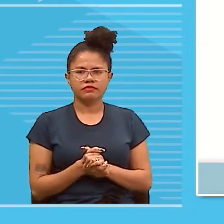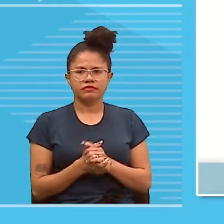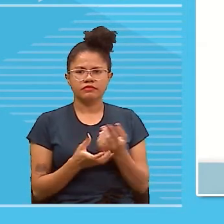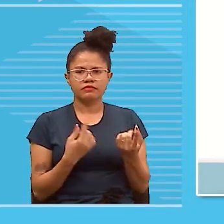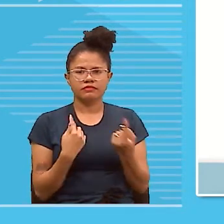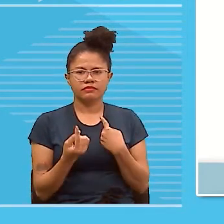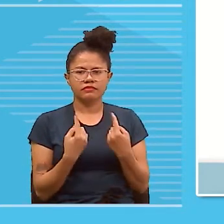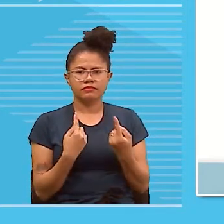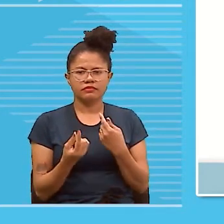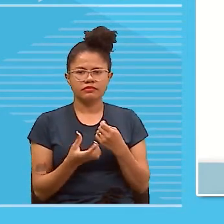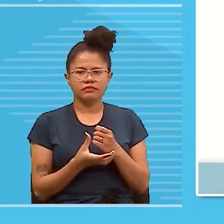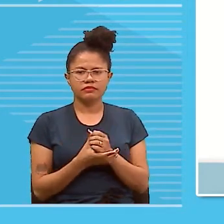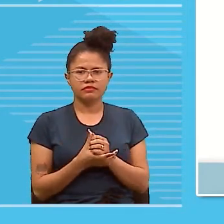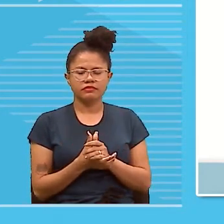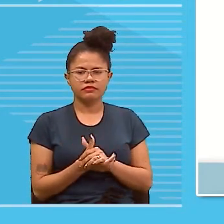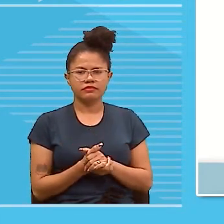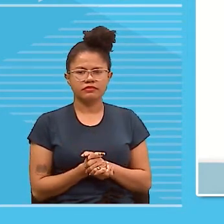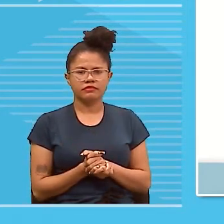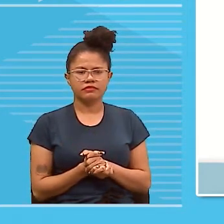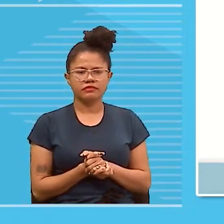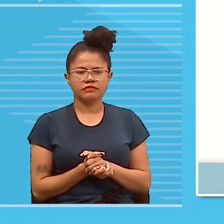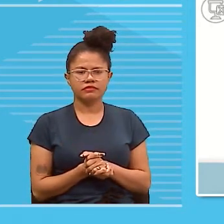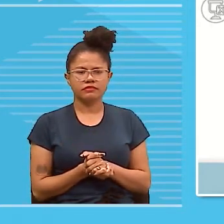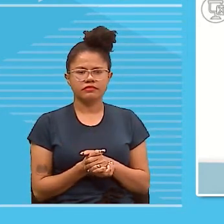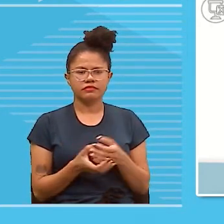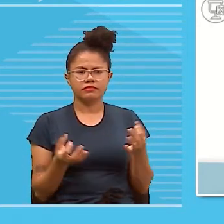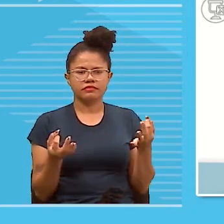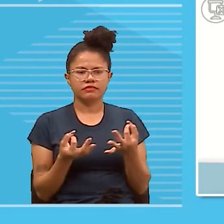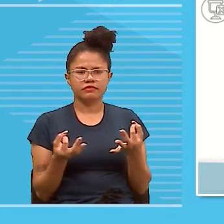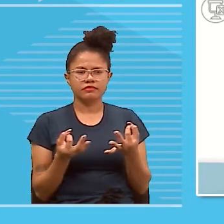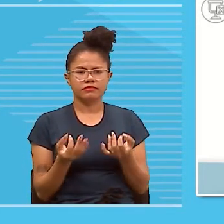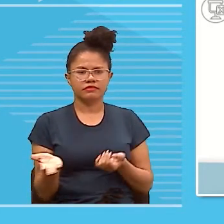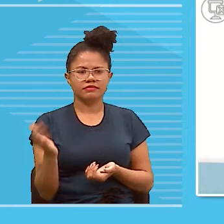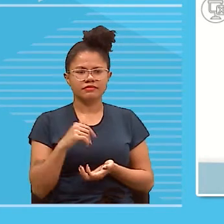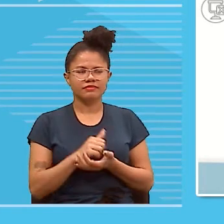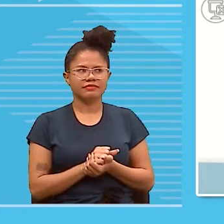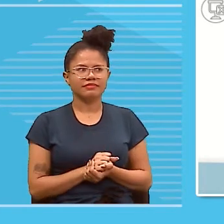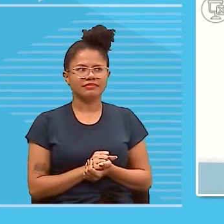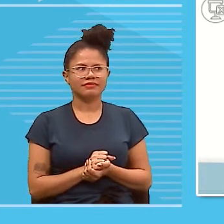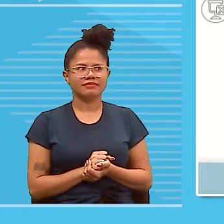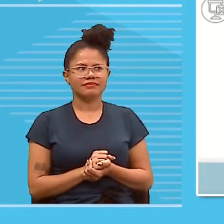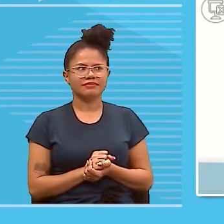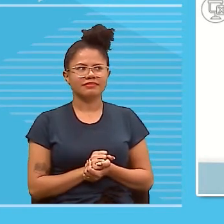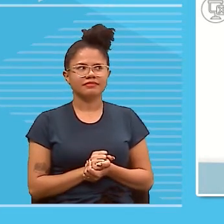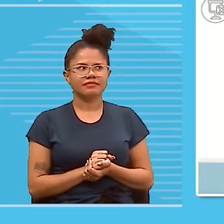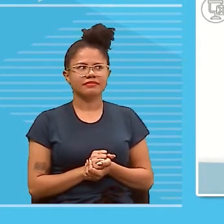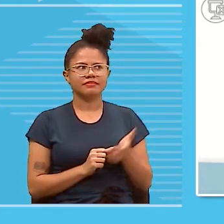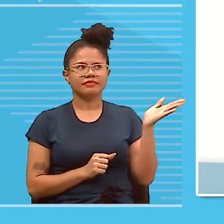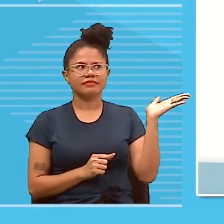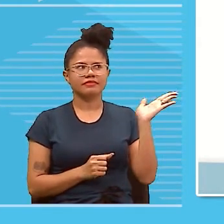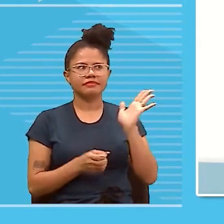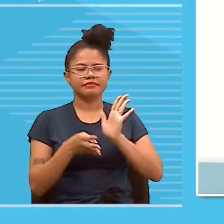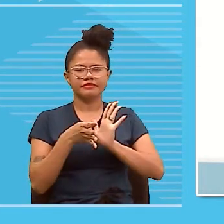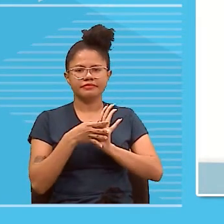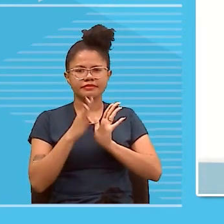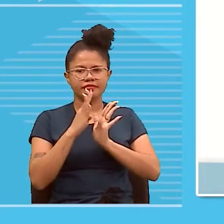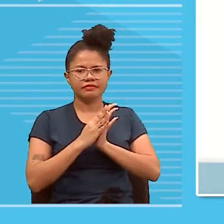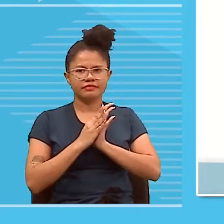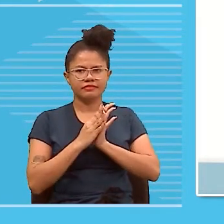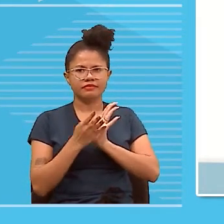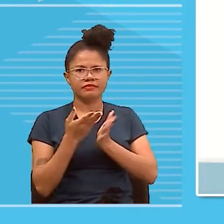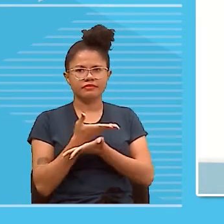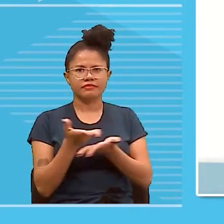tá bom fica tudo lindo vamos lá olha aqui o quadro que eu coloquei